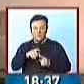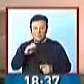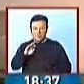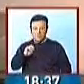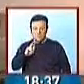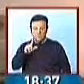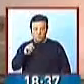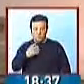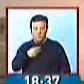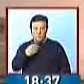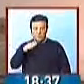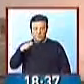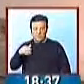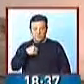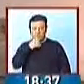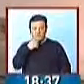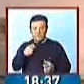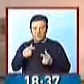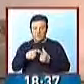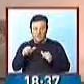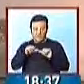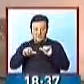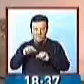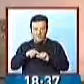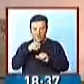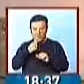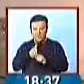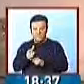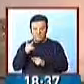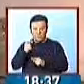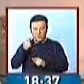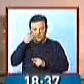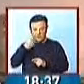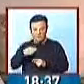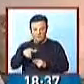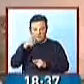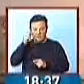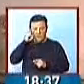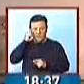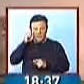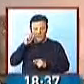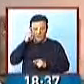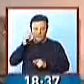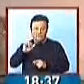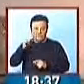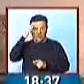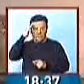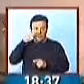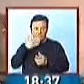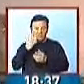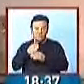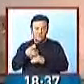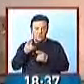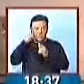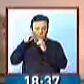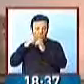Ciência, onde vamos abordar o tema da química através de uma história infantil, despertando o seu imaginário e introduzindo-lhe alguns conceitos já